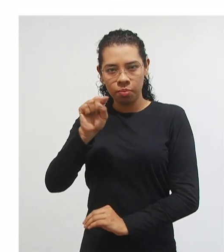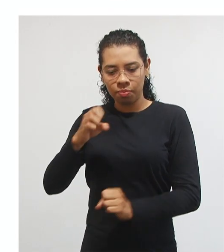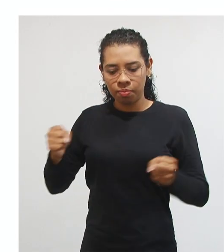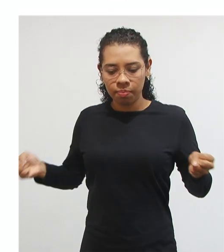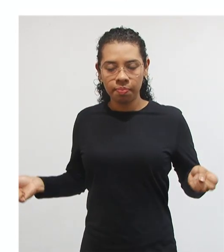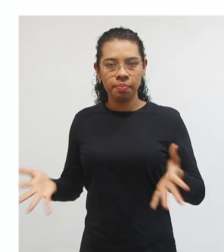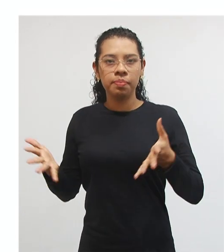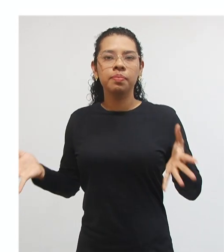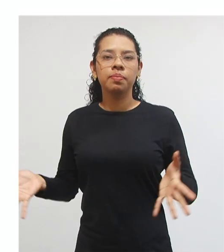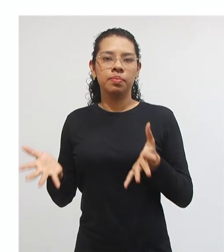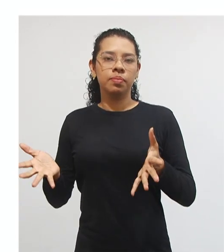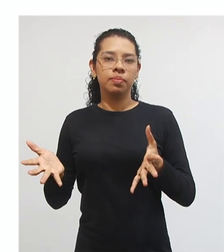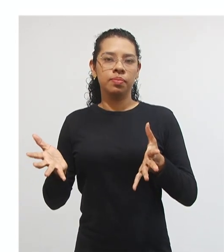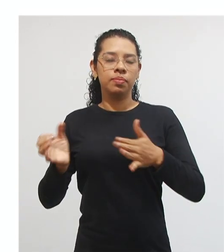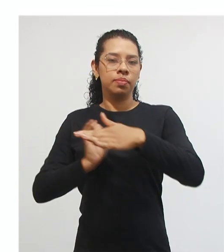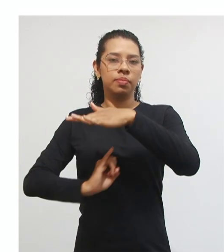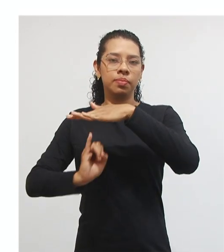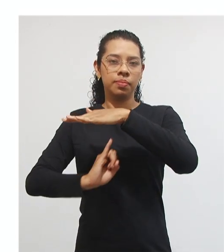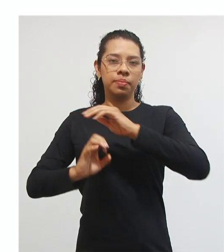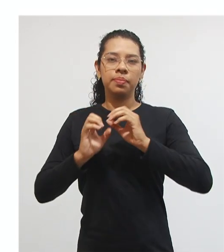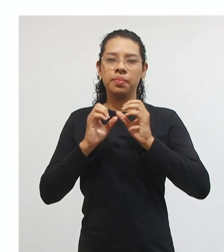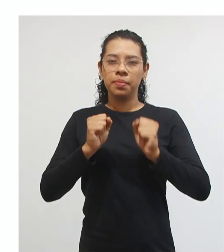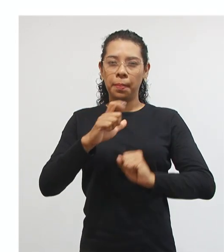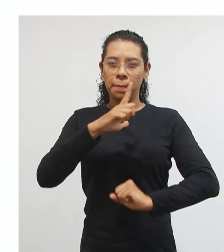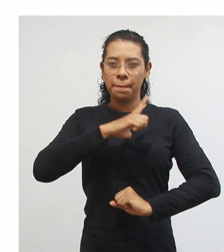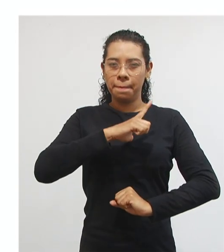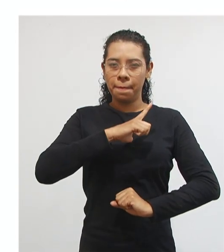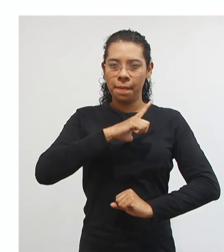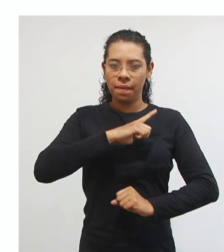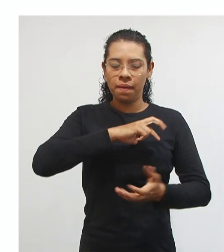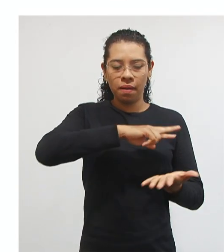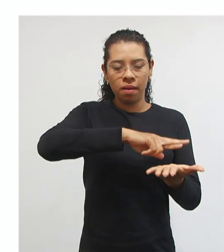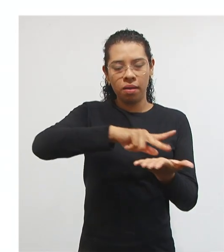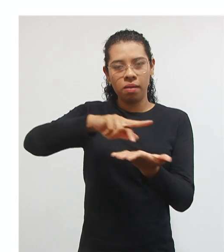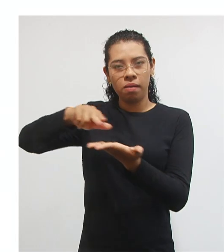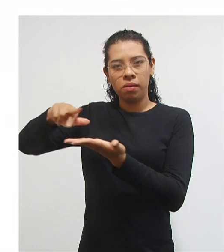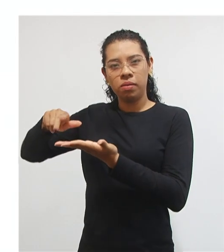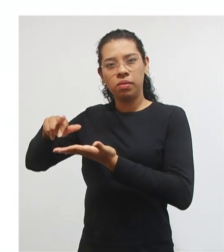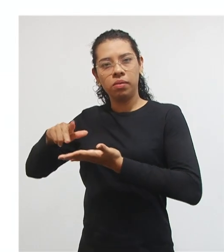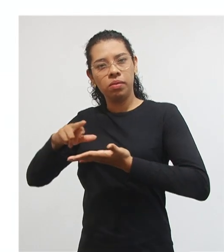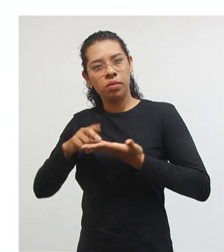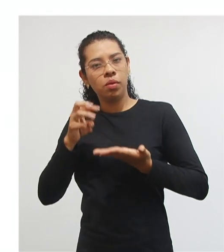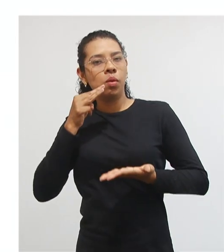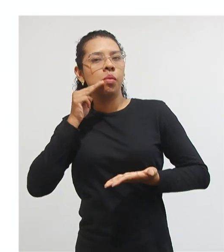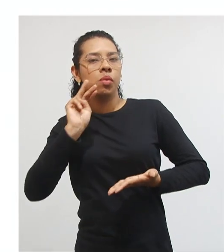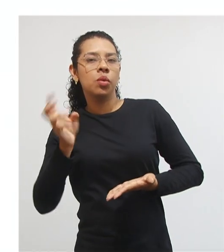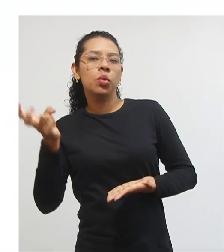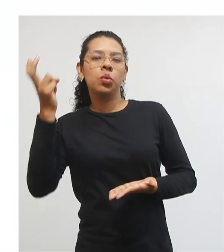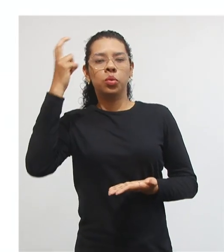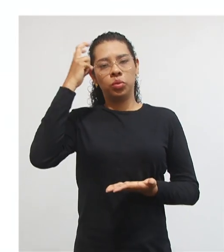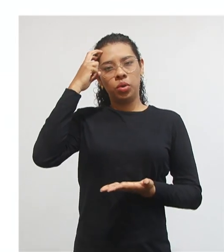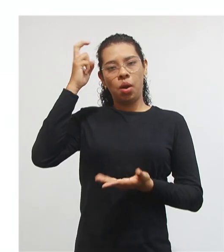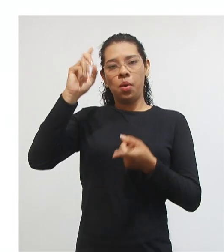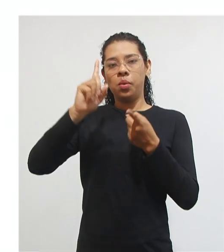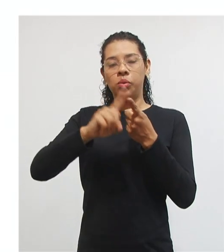a imagem da instituição, você pode fazer de várias formas. Você pode, por exemplo, fazer um marketing cultural, ou um marketing